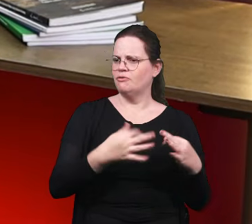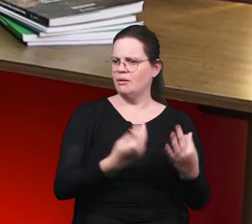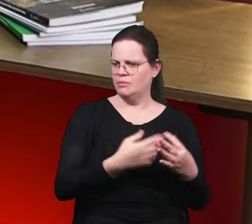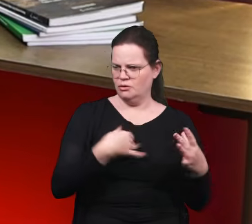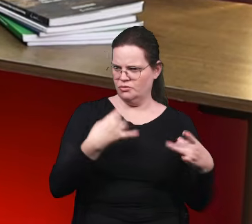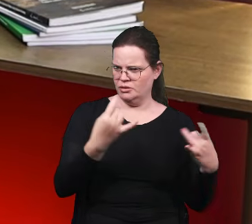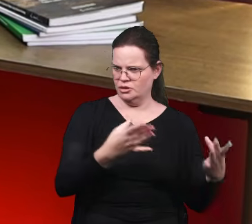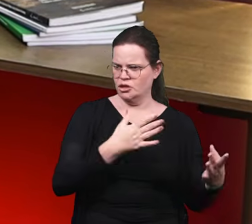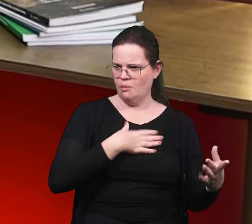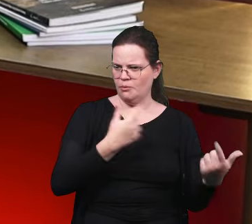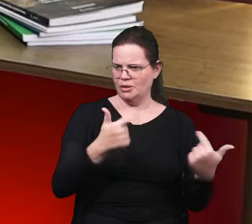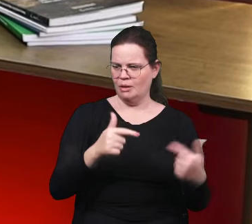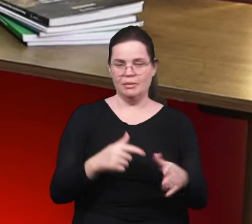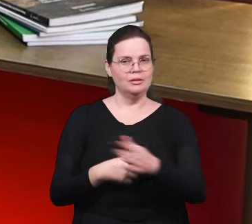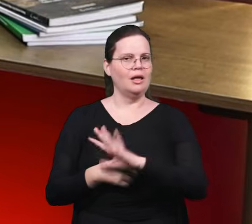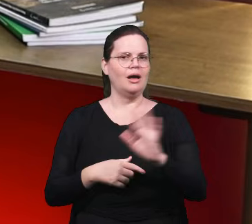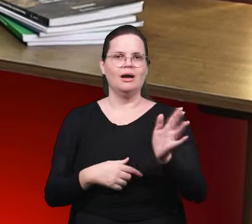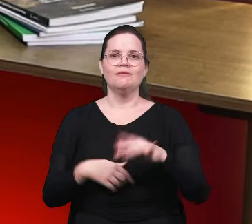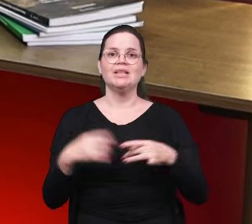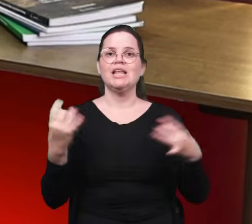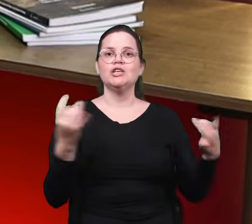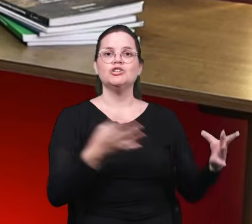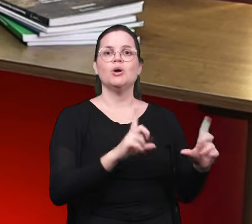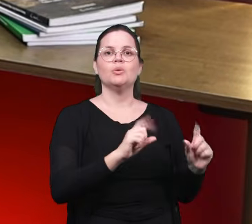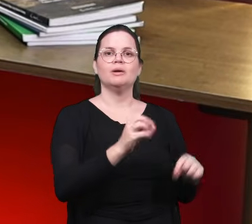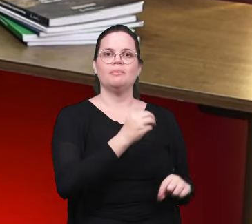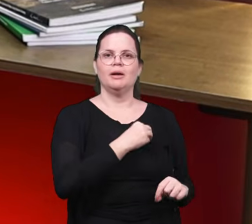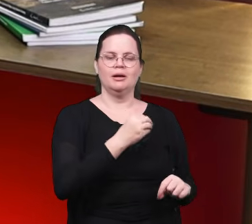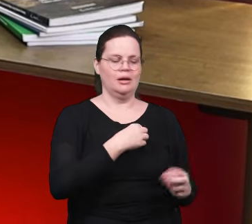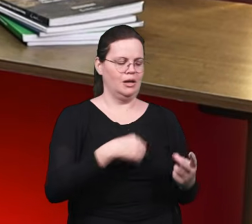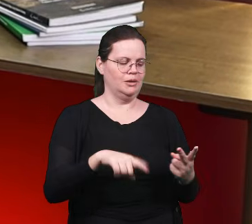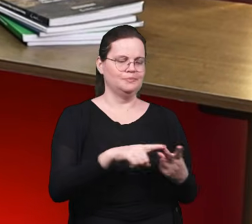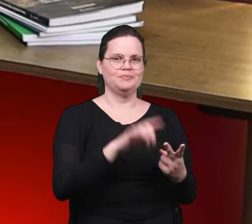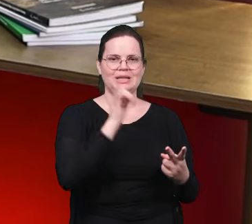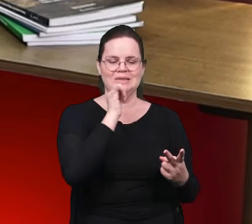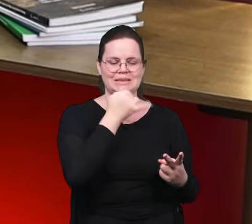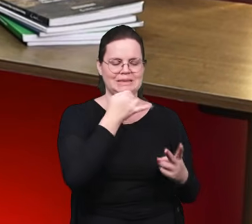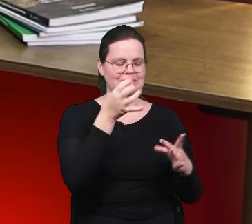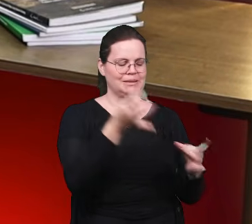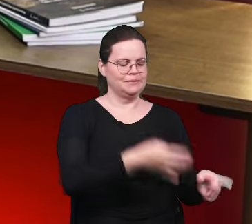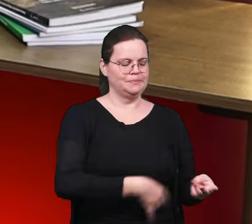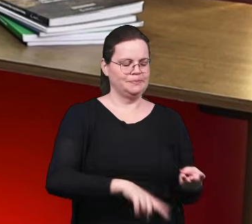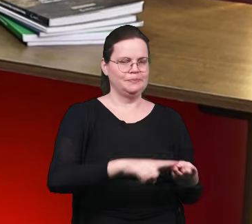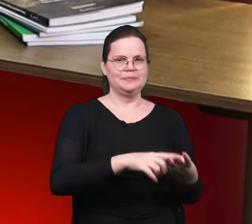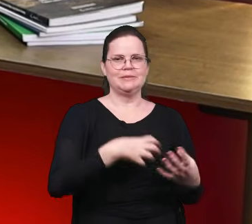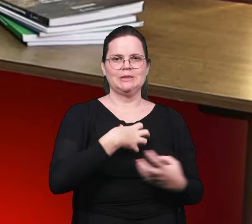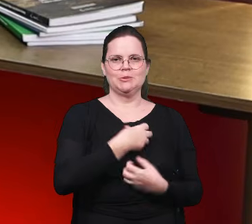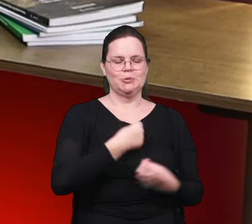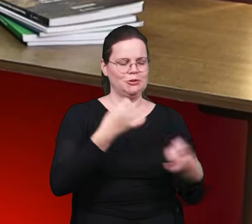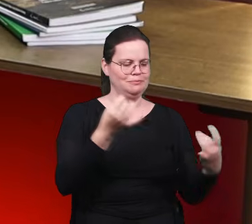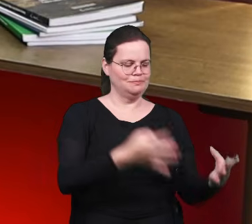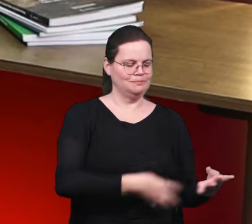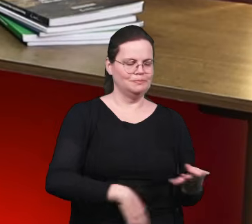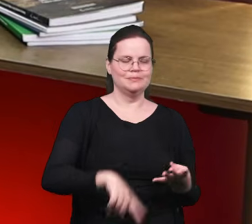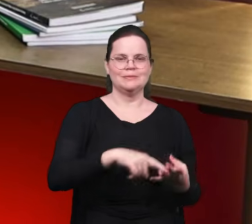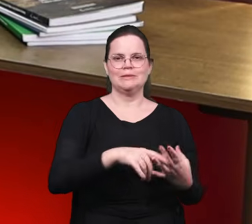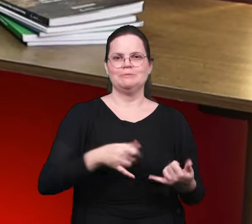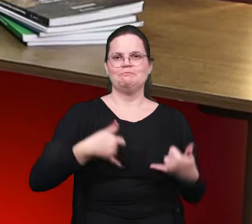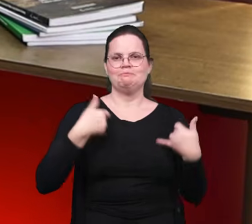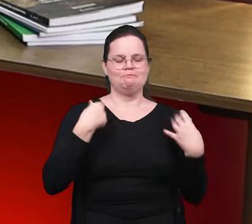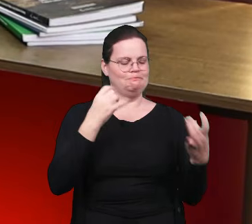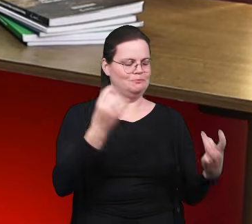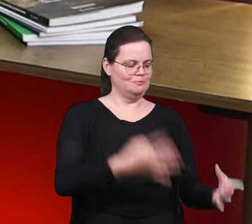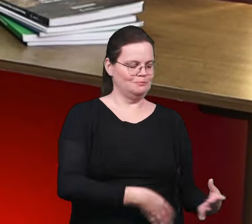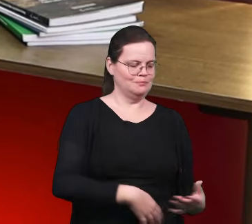eu vou deixar o meu trabalho. Não, você pode deixar tudo. Você pode deixar a sua tristeza, a sua angústia, você pode